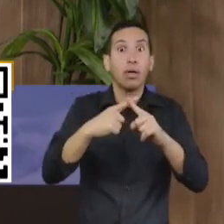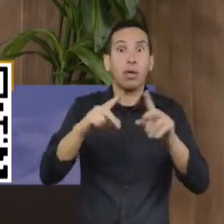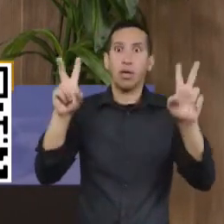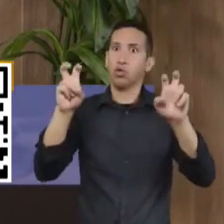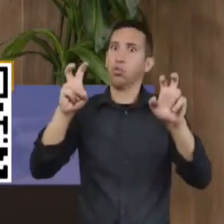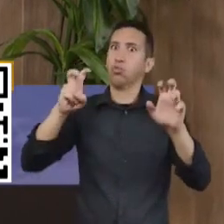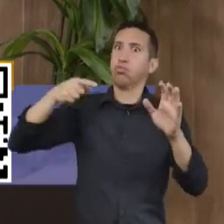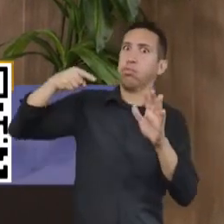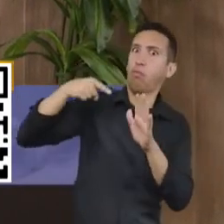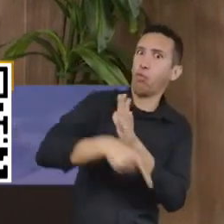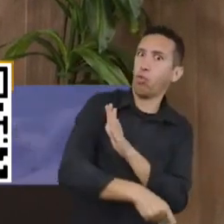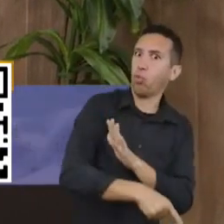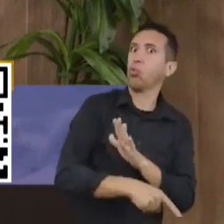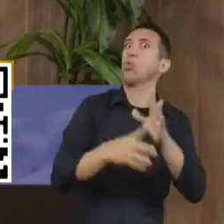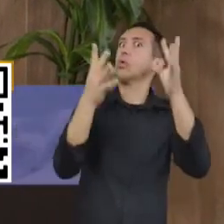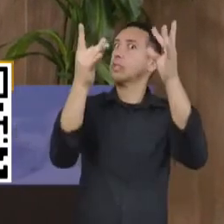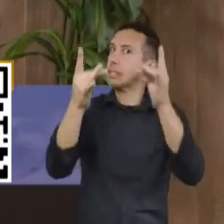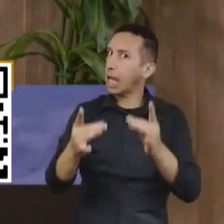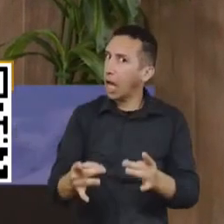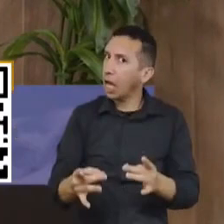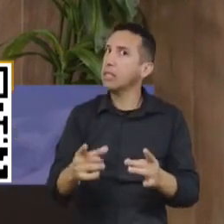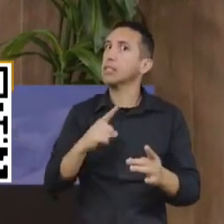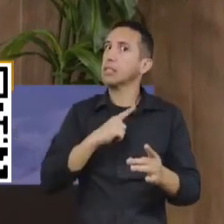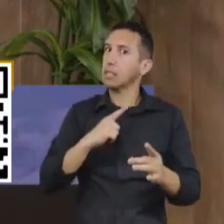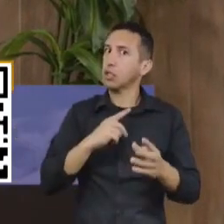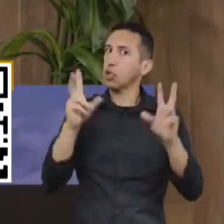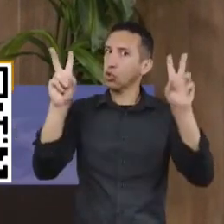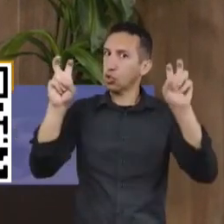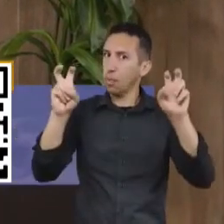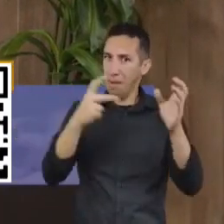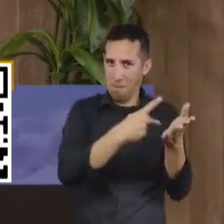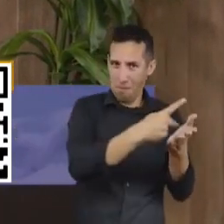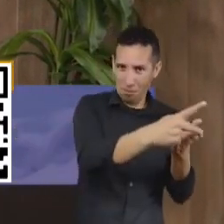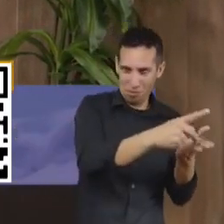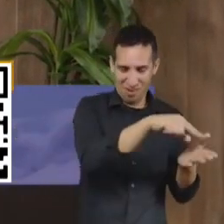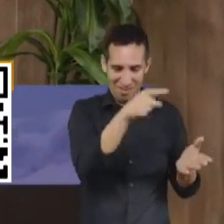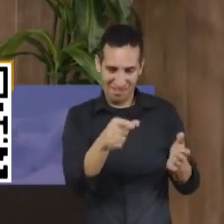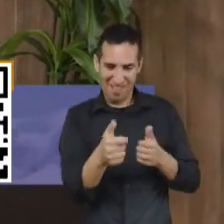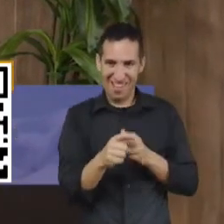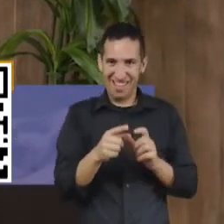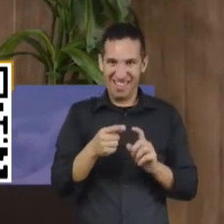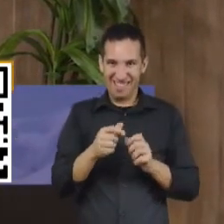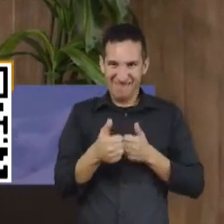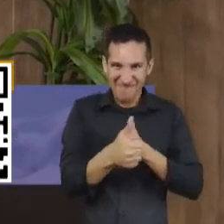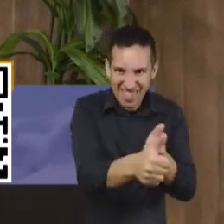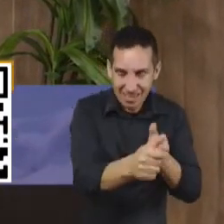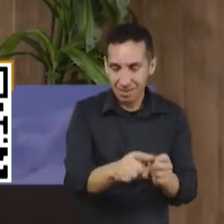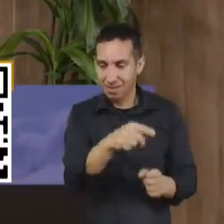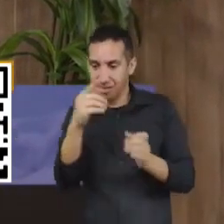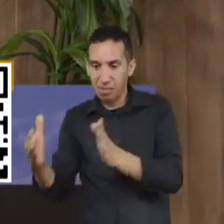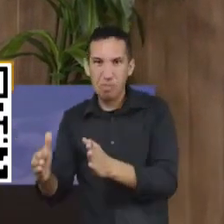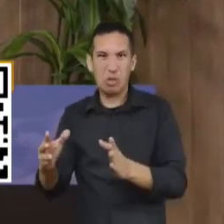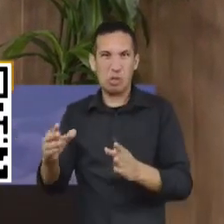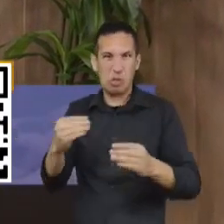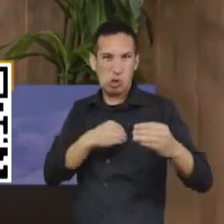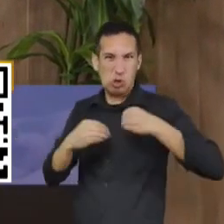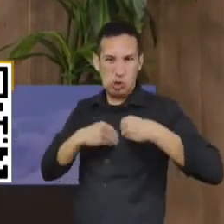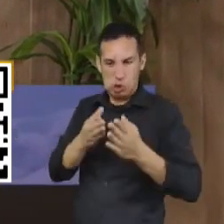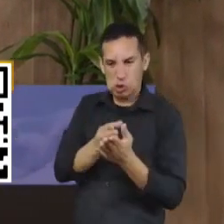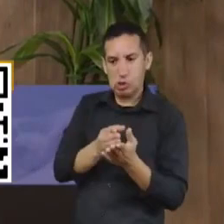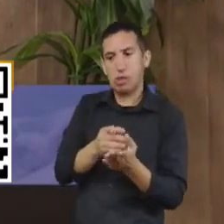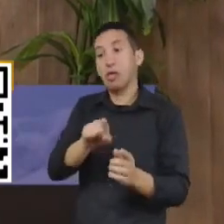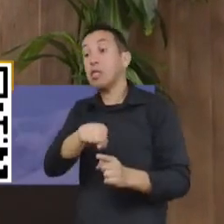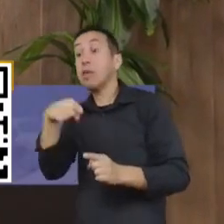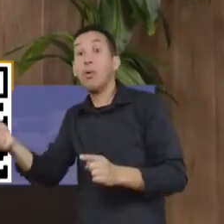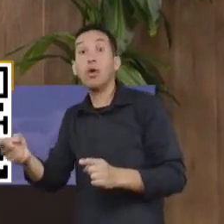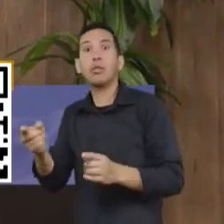assunto profundo e delicado esse assunto fala da Pureza da igreja depois da perseguição da igreja depois da contaminação da igreja